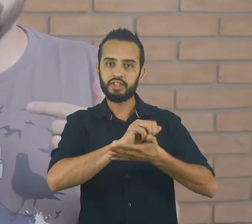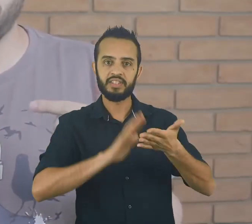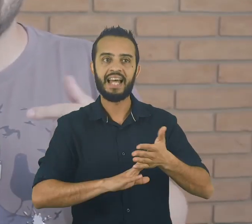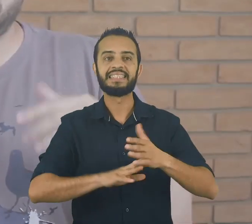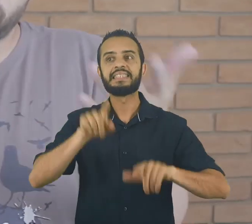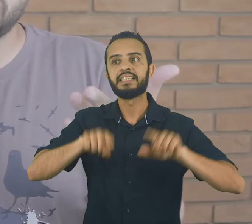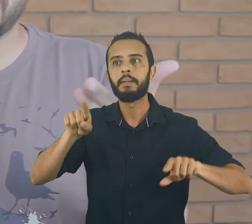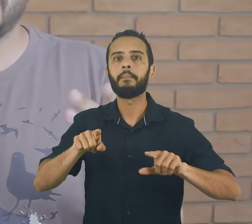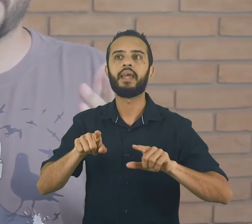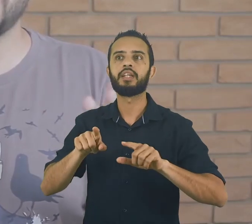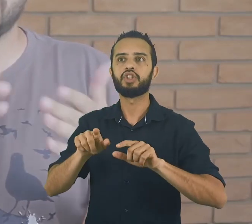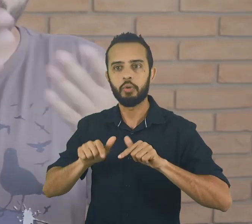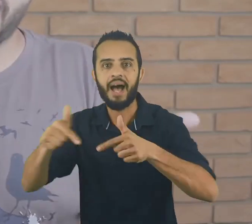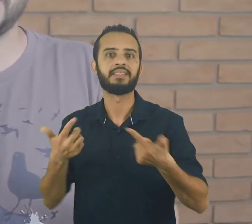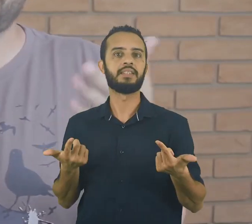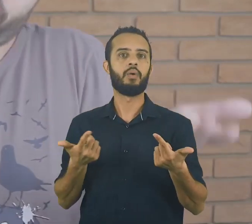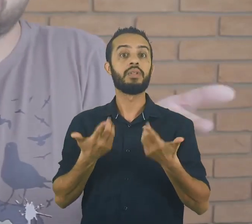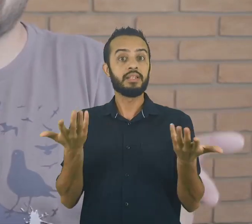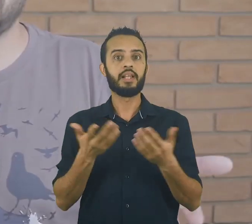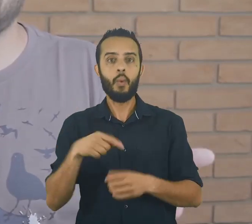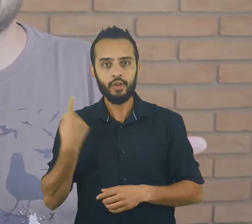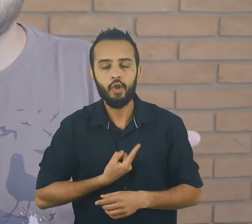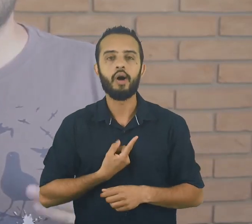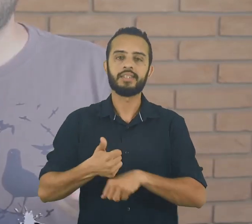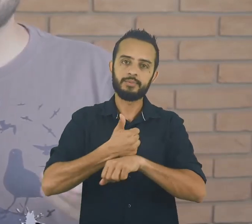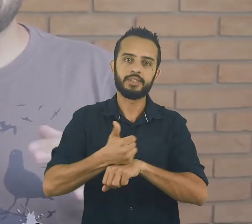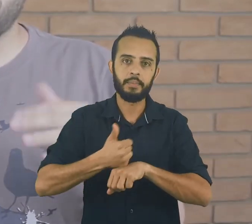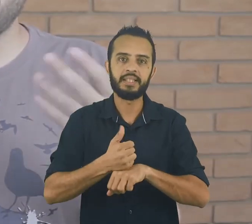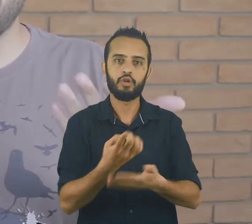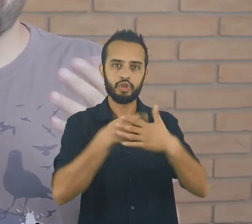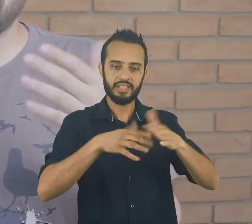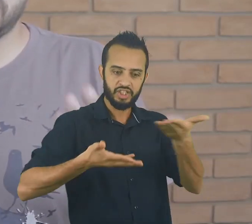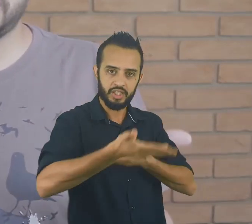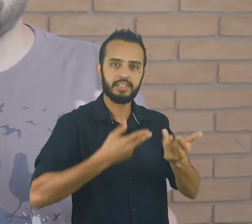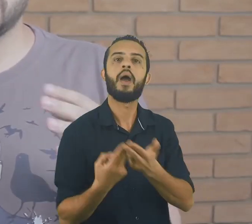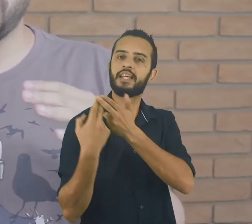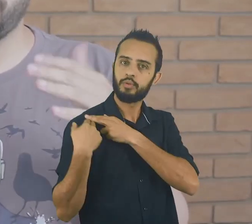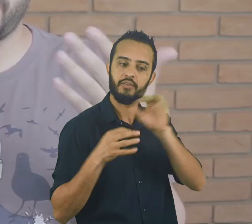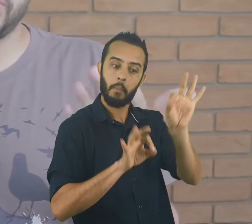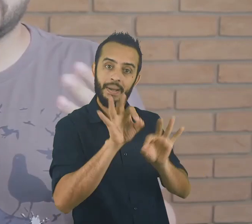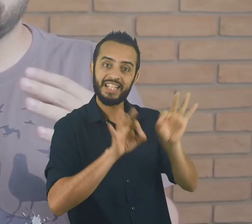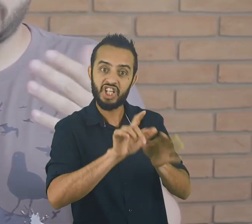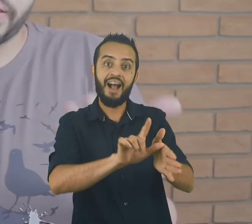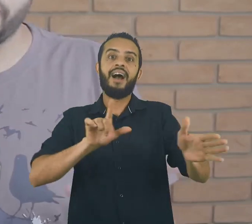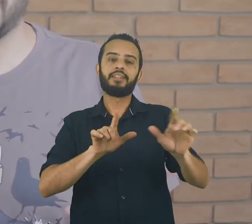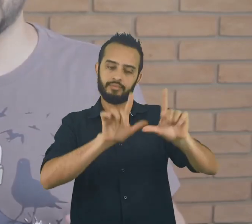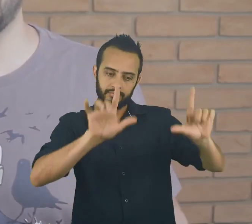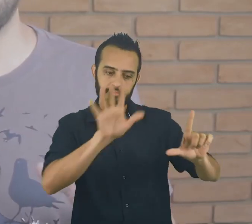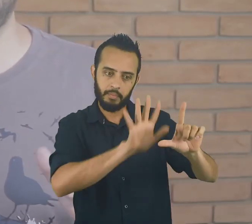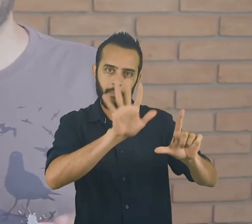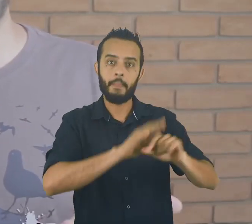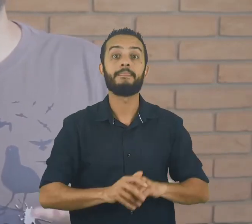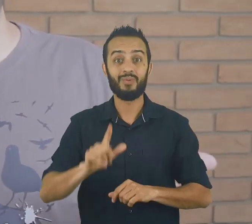acontecerem ou não. Então tudo isso daí é papel de ser mapeado pelo design de interação. Ou seja, como vários sistemas ou vários